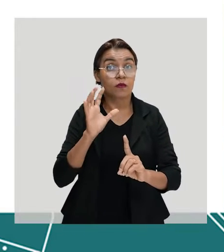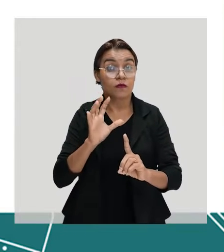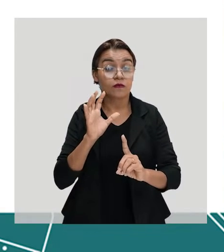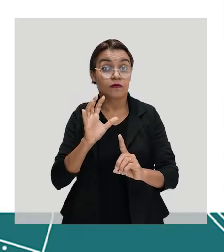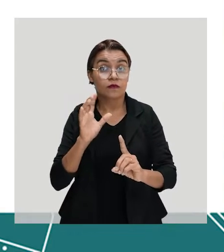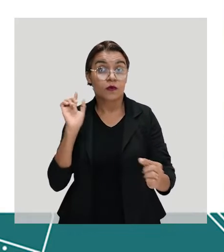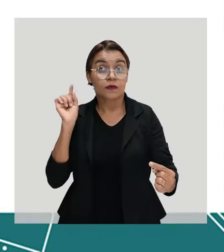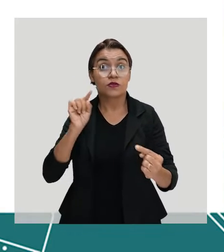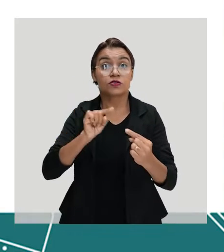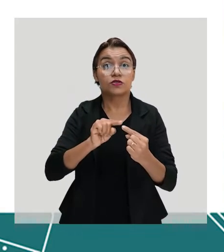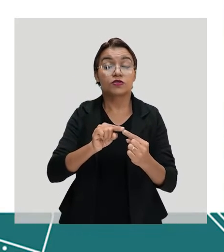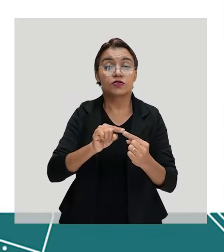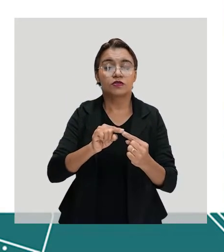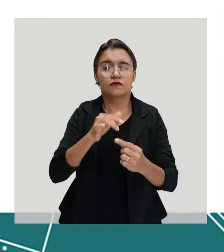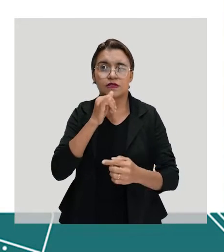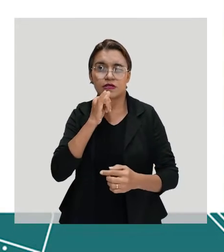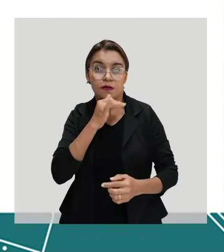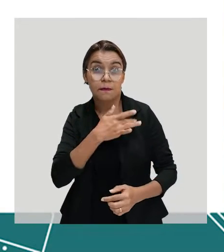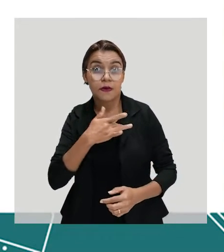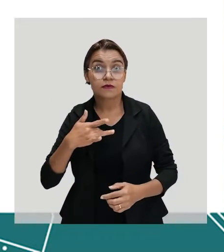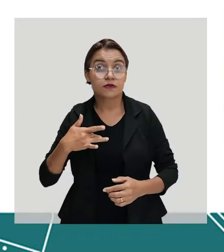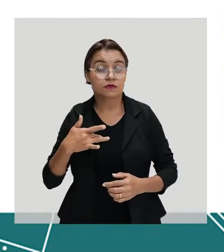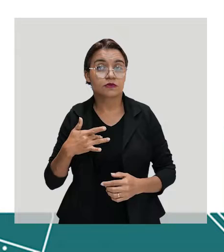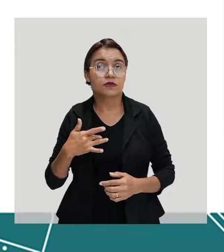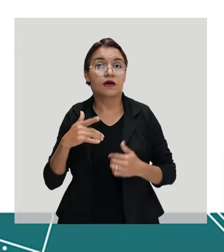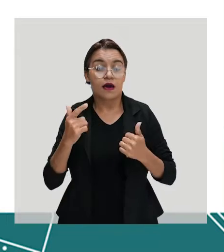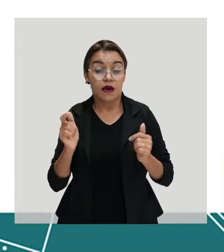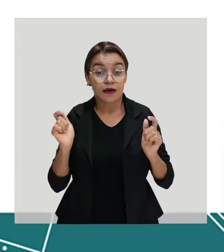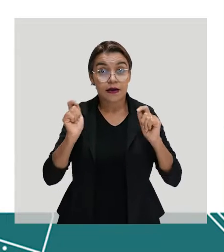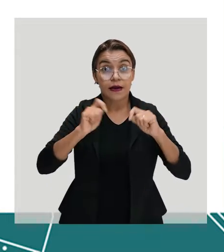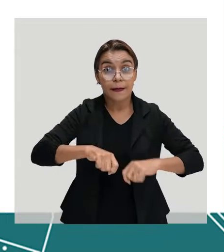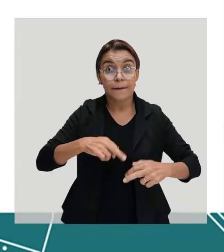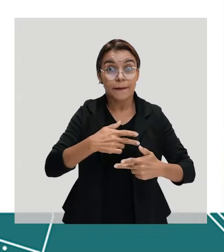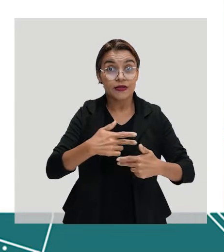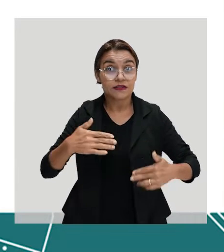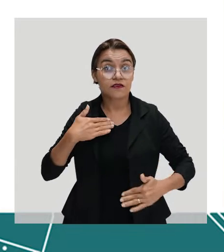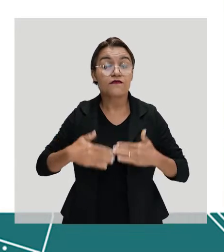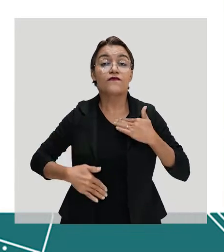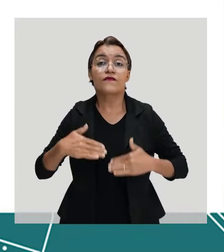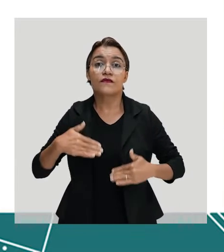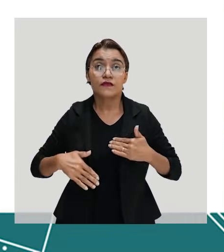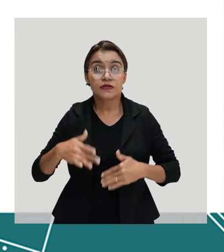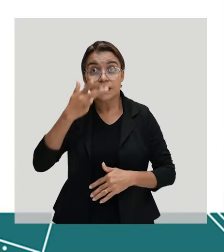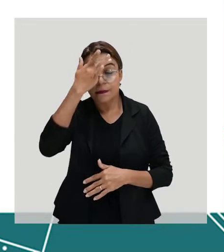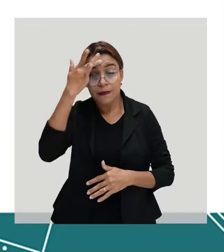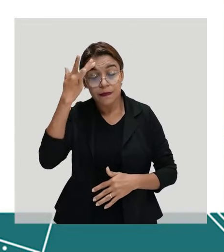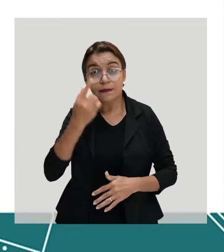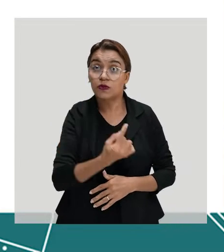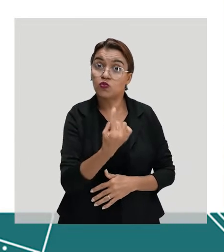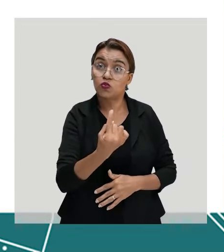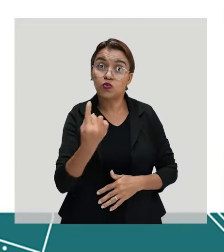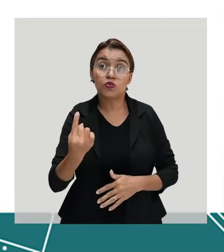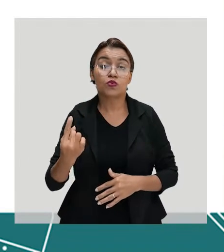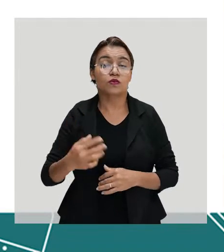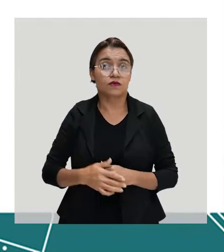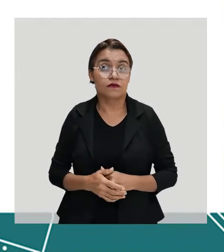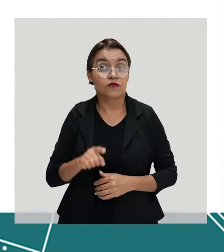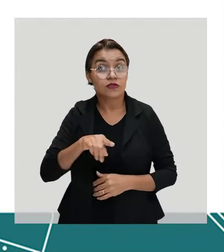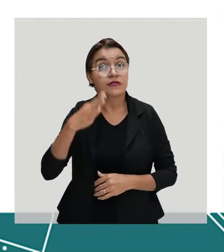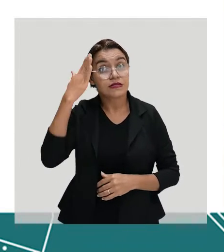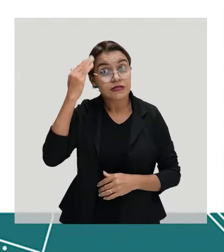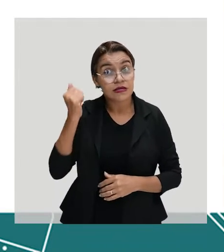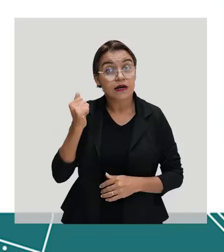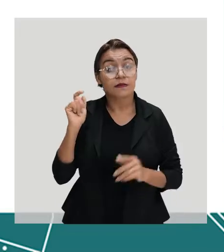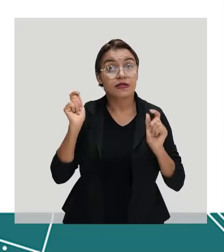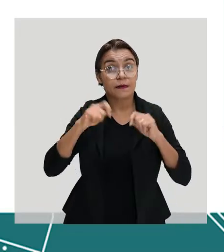rendimento de Que visão do saúde obviamente das capacidades físicas dos indivíduos capacidade física você